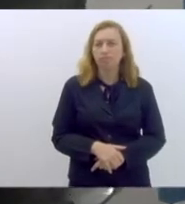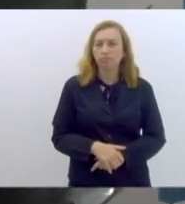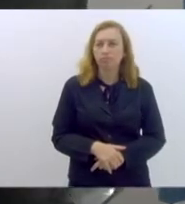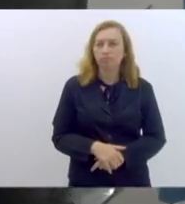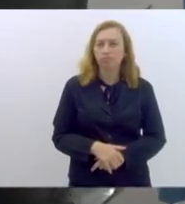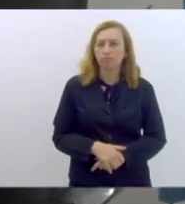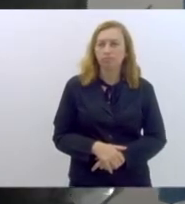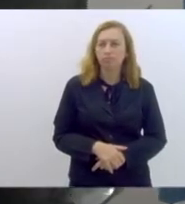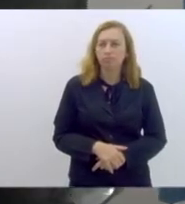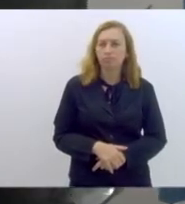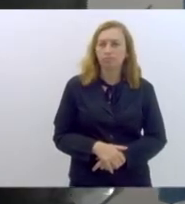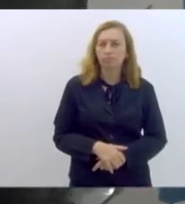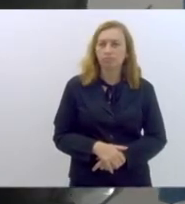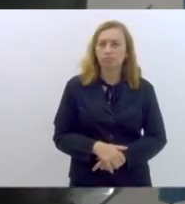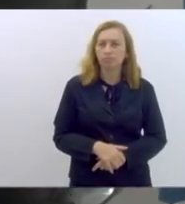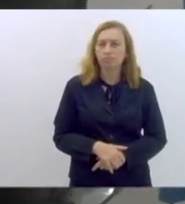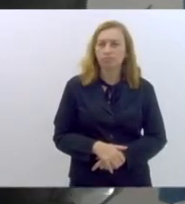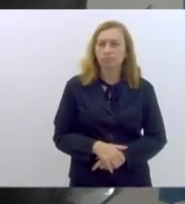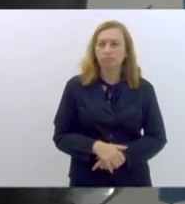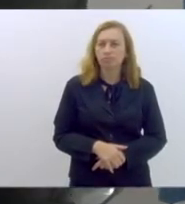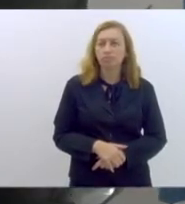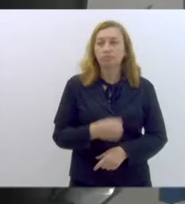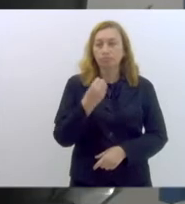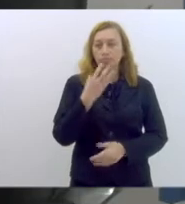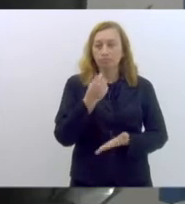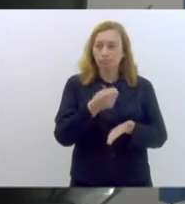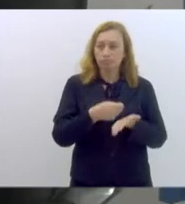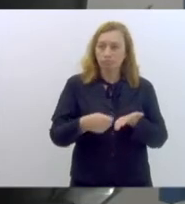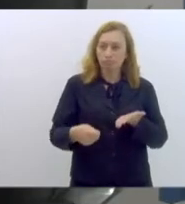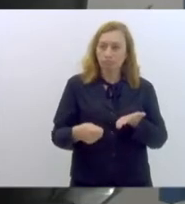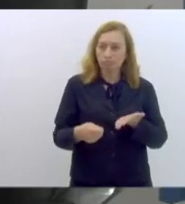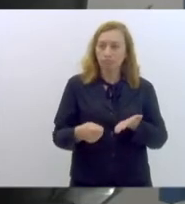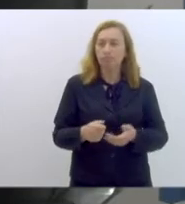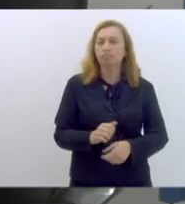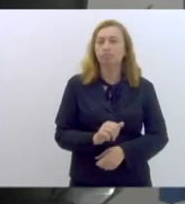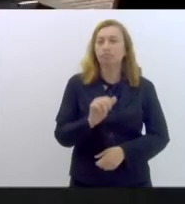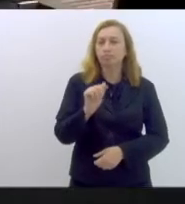O anexo 1. É bom escrever, Gabriela, anexo 1.